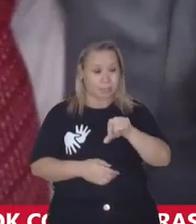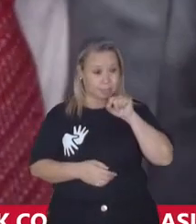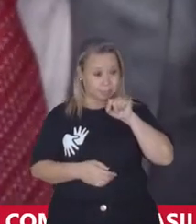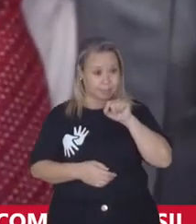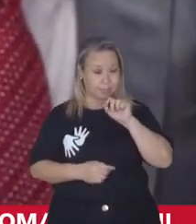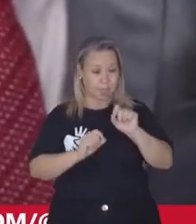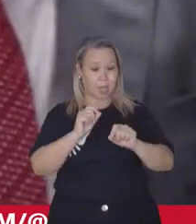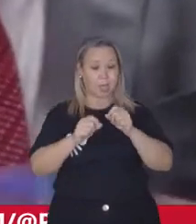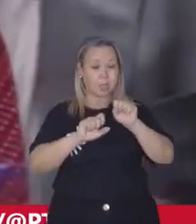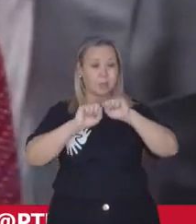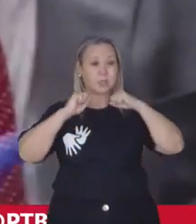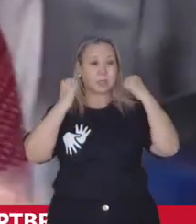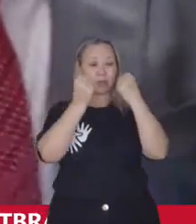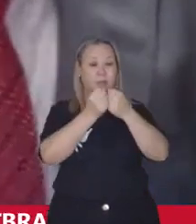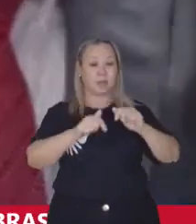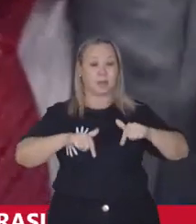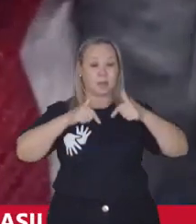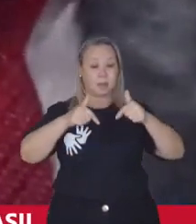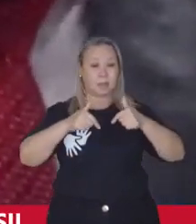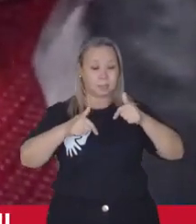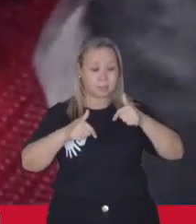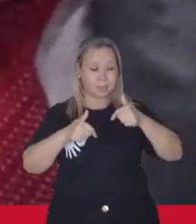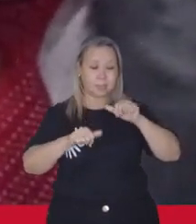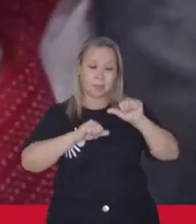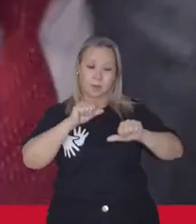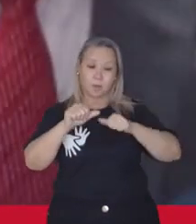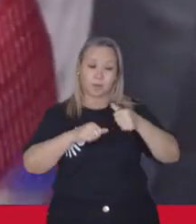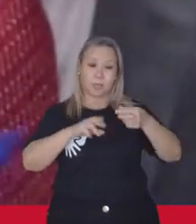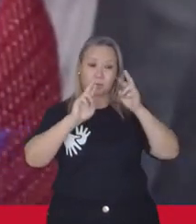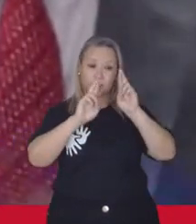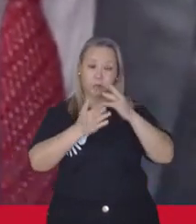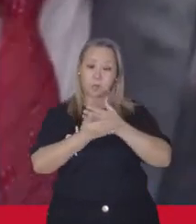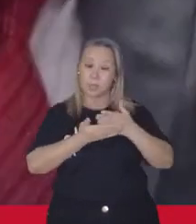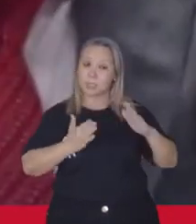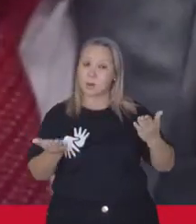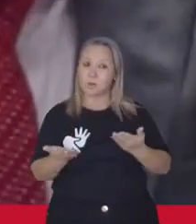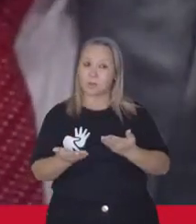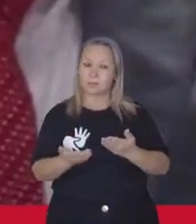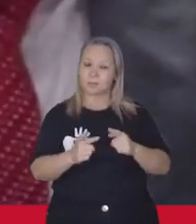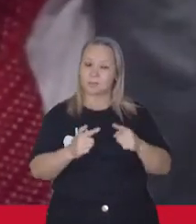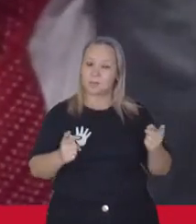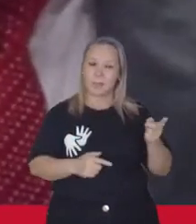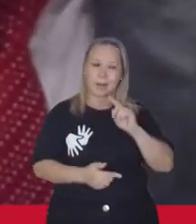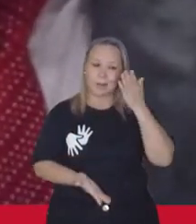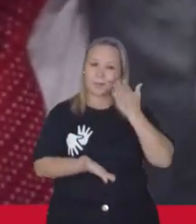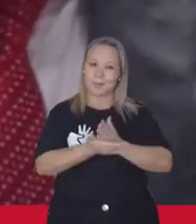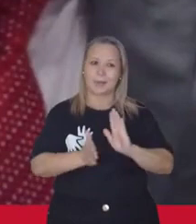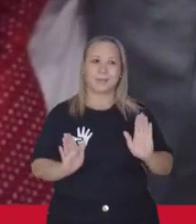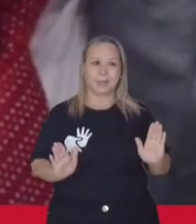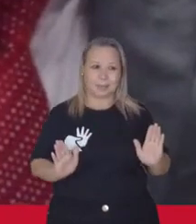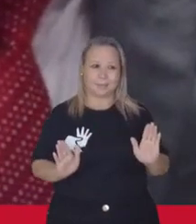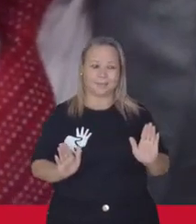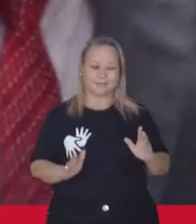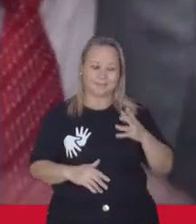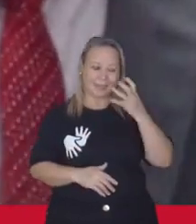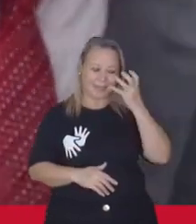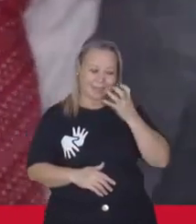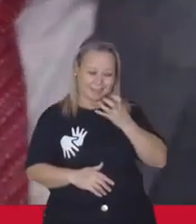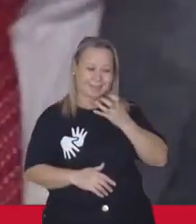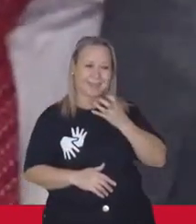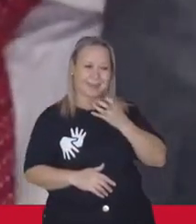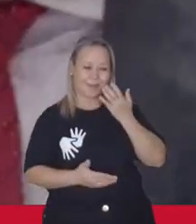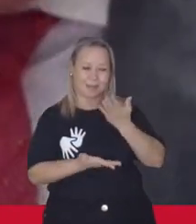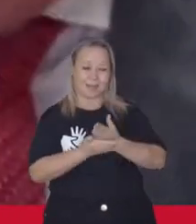que o seminário Resistência, Travessia e Esperança inicia hoje, mas não termina. Para ser bem sincero, terminará no dia